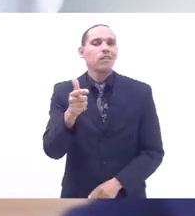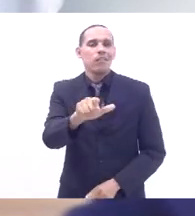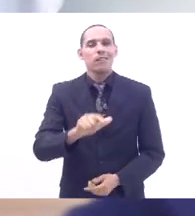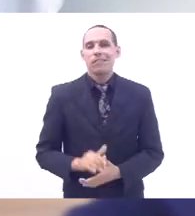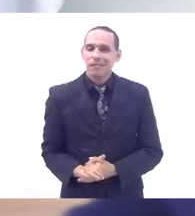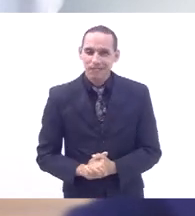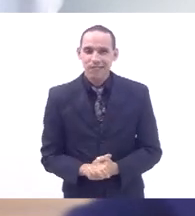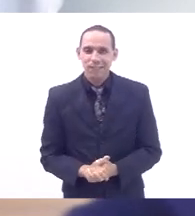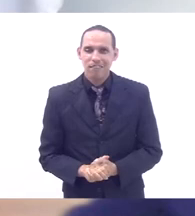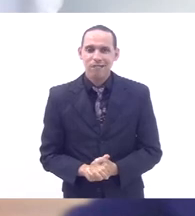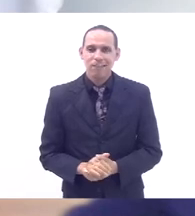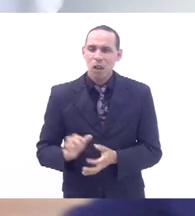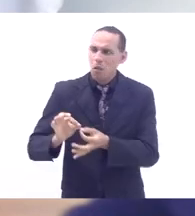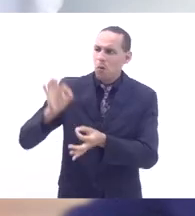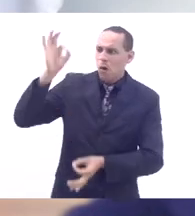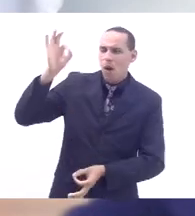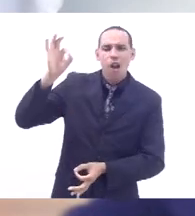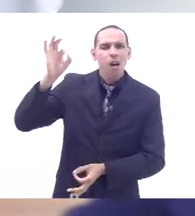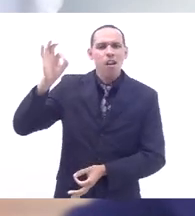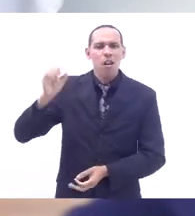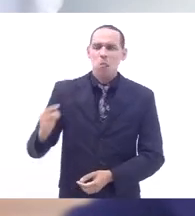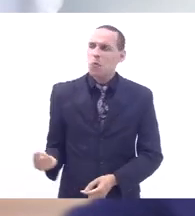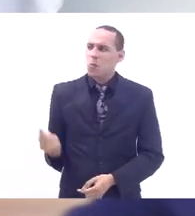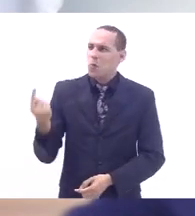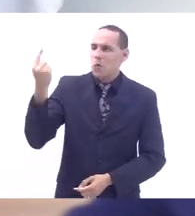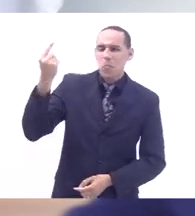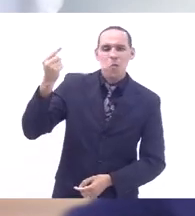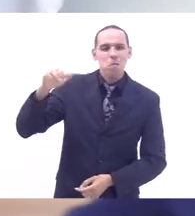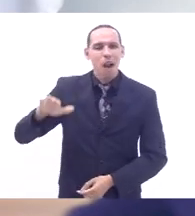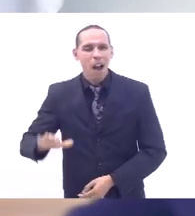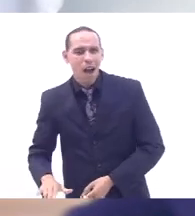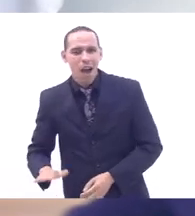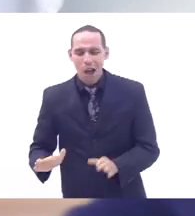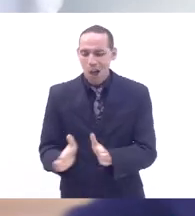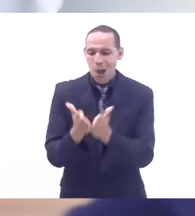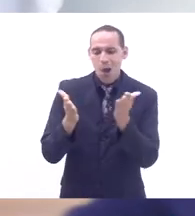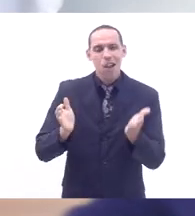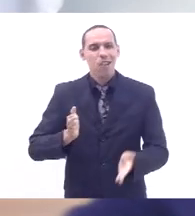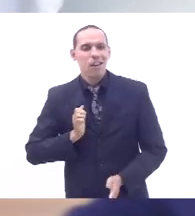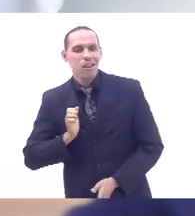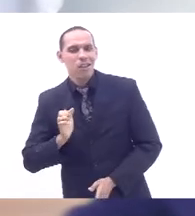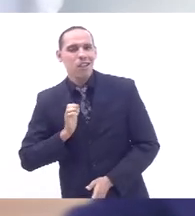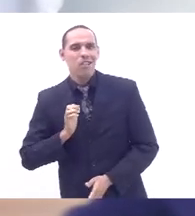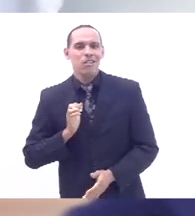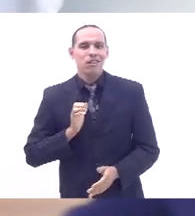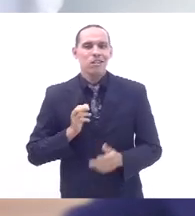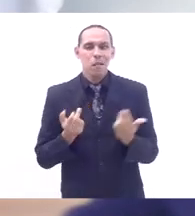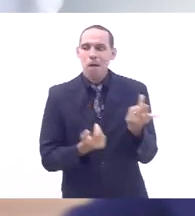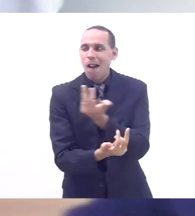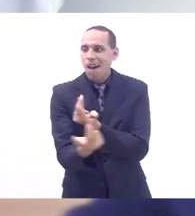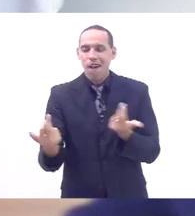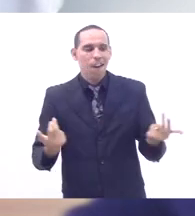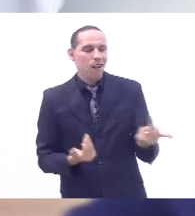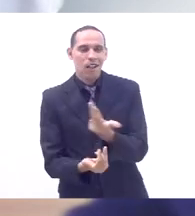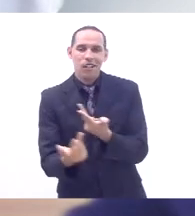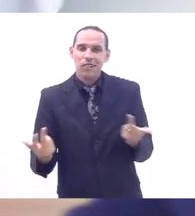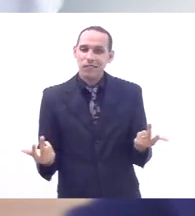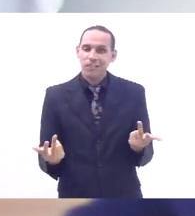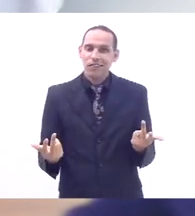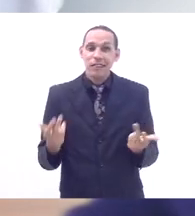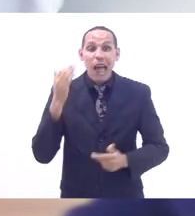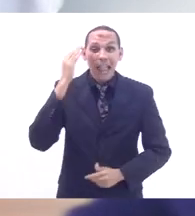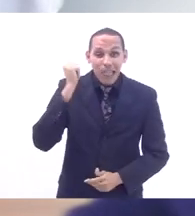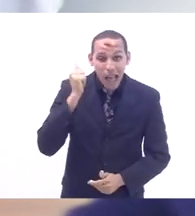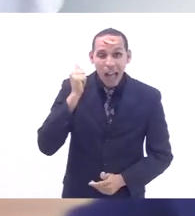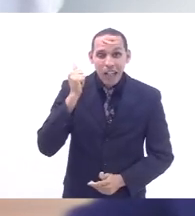seja ele alto, baixo, pobre, rico, todos são iguais. Quem sabe,